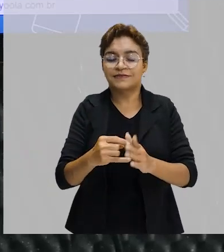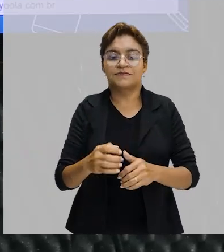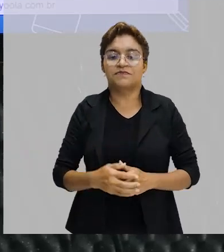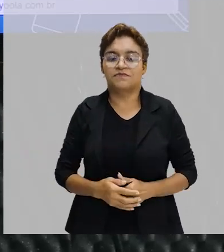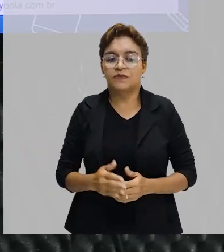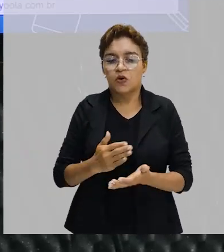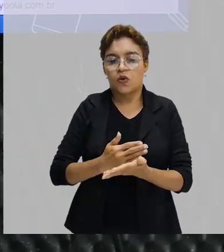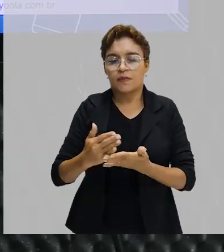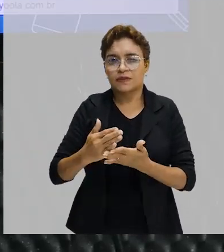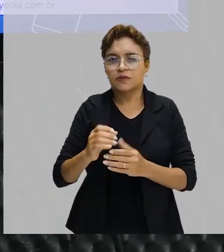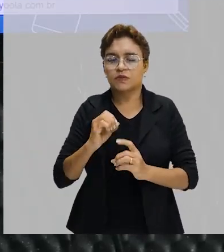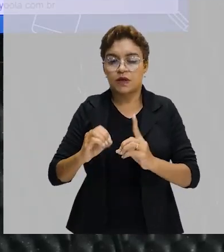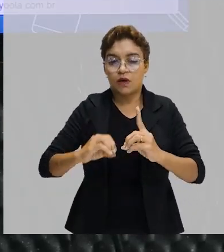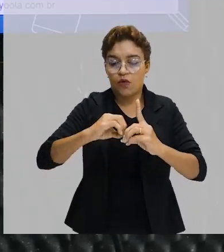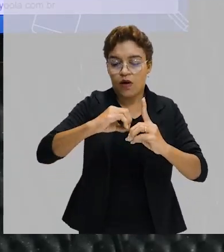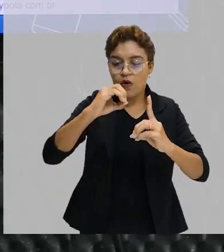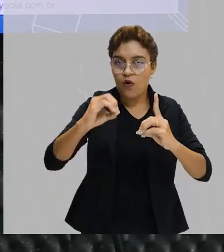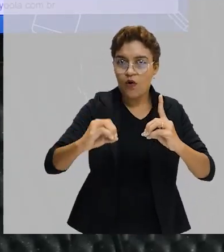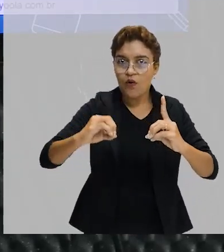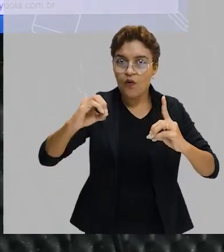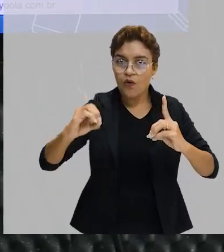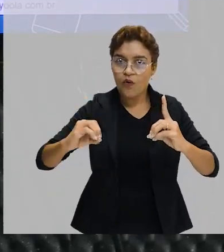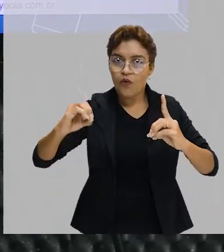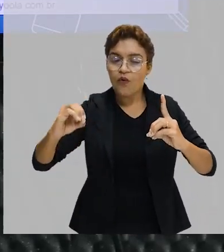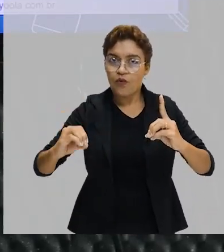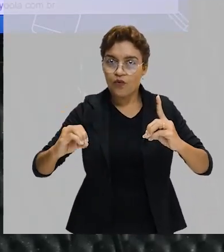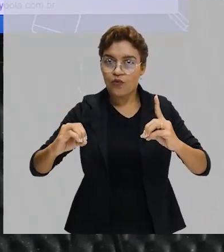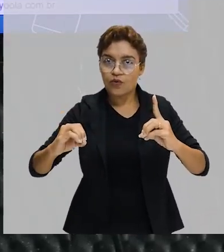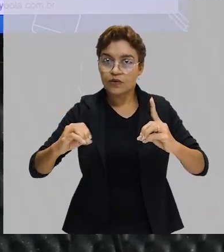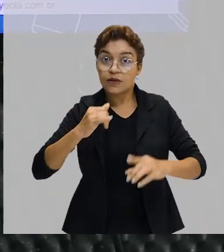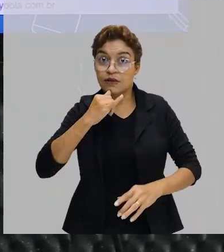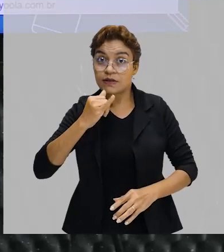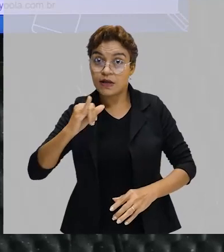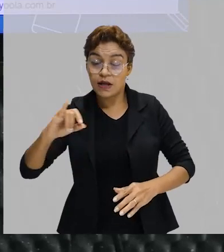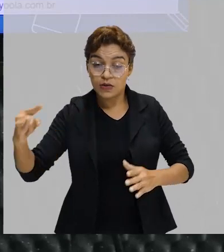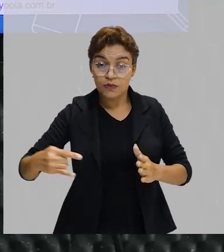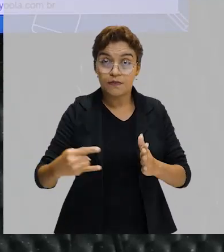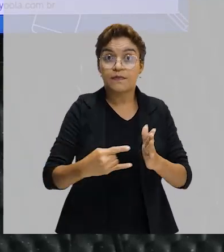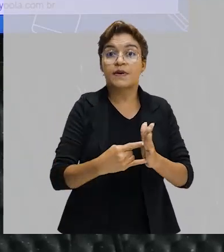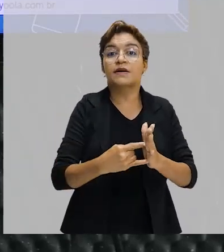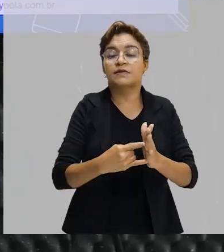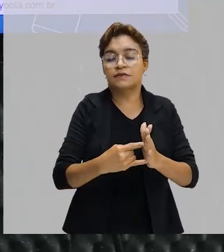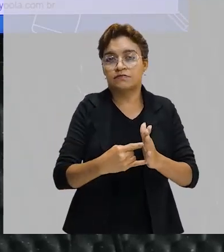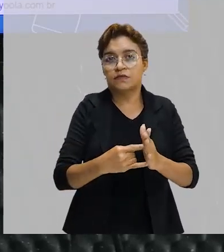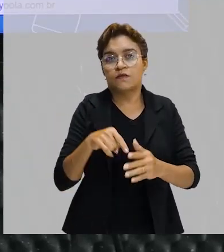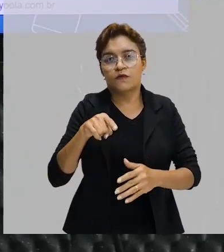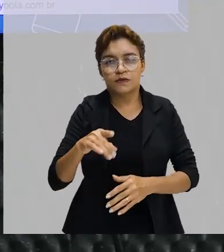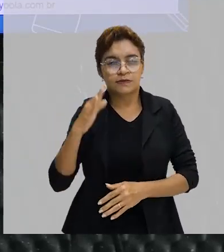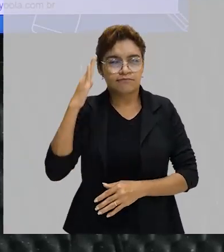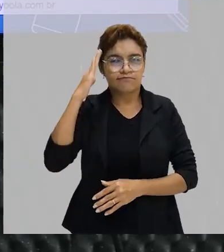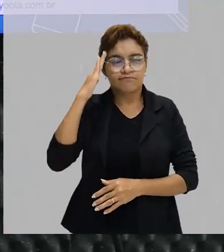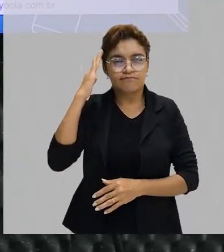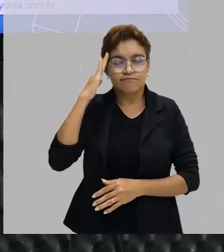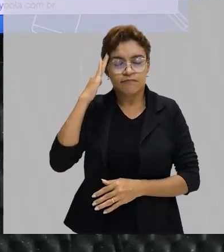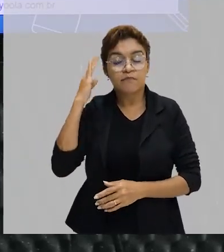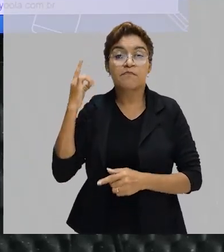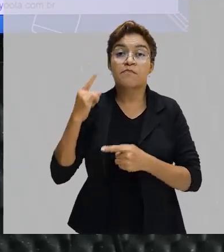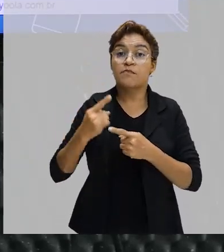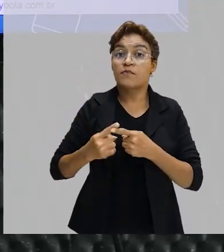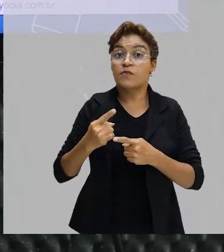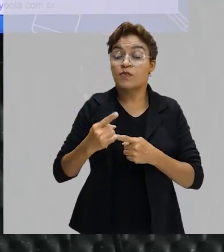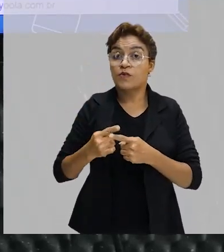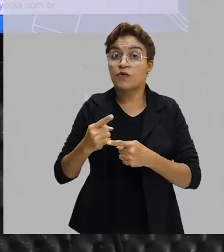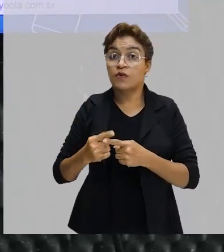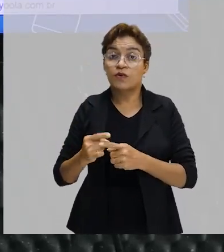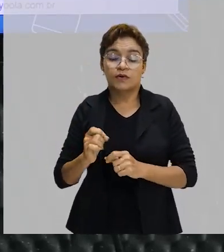falando sobre as ondas eletromagnéticas. A partir desse ponto, você vai compreender o porquê